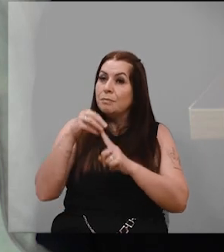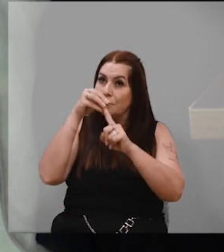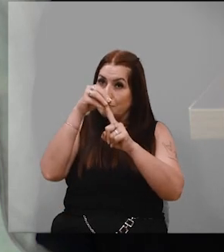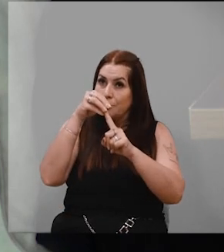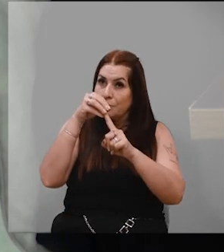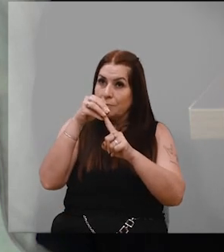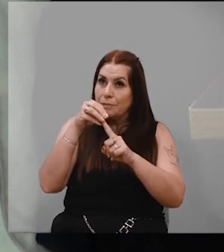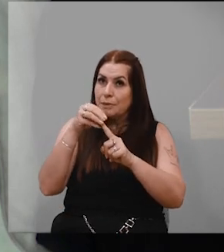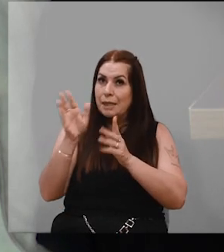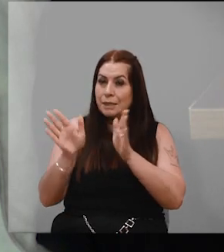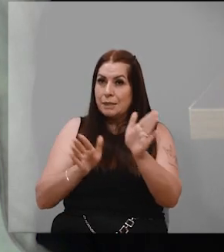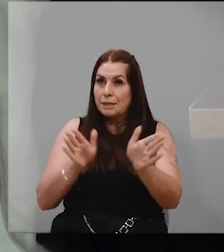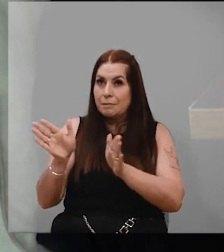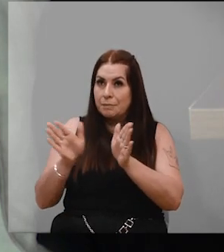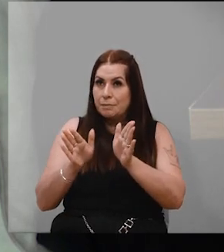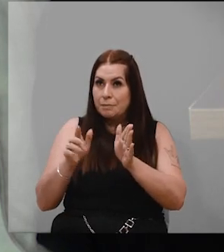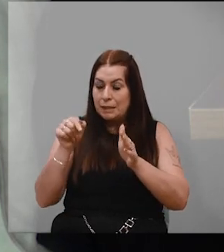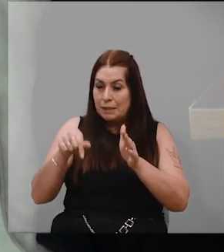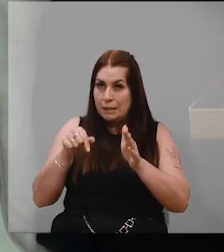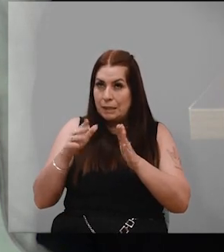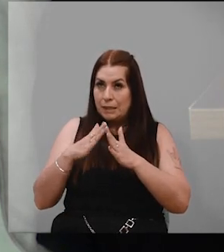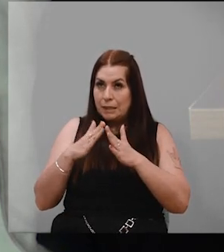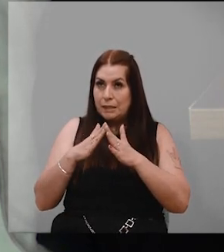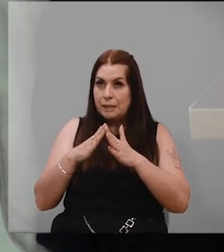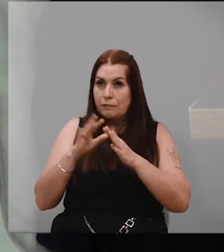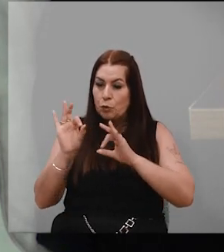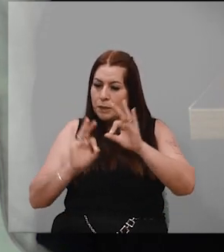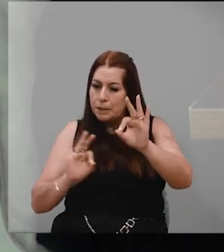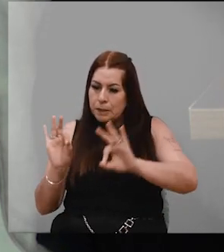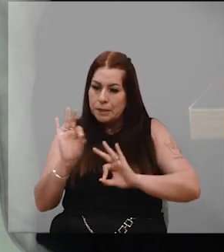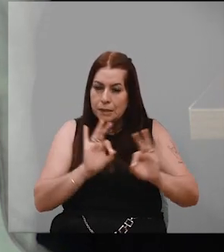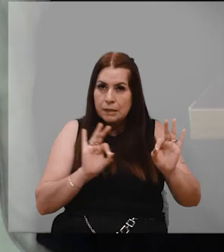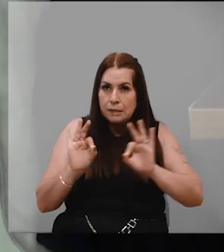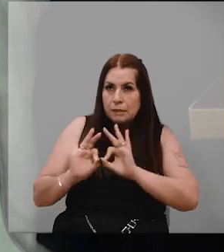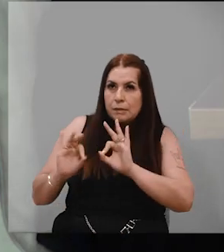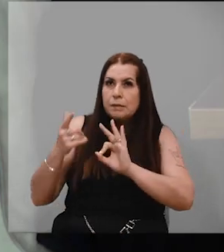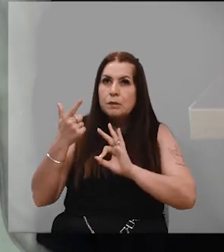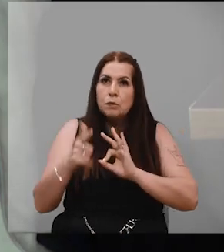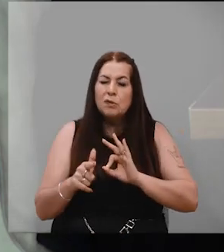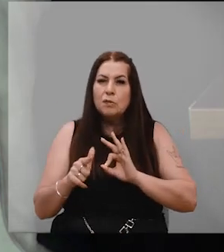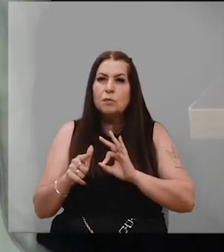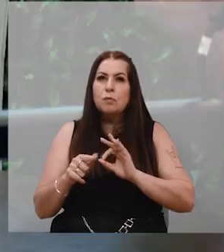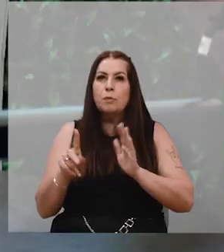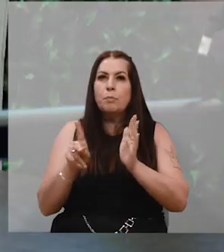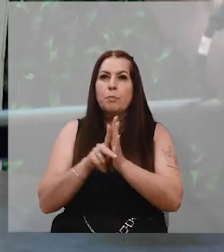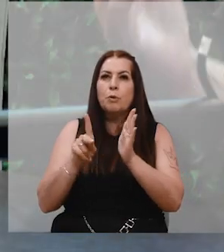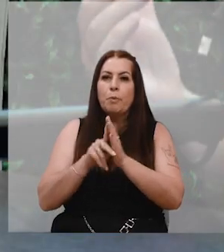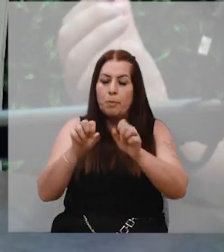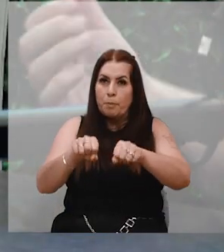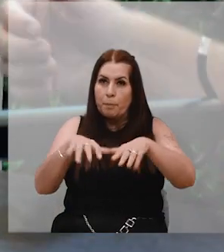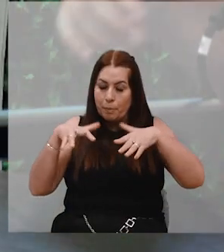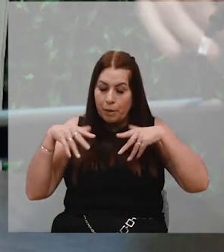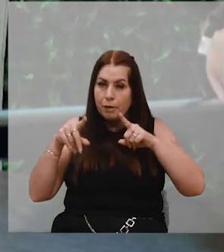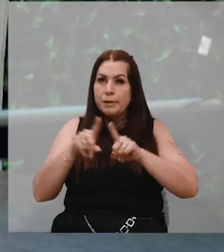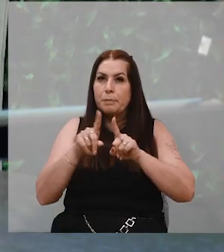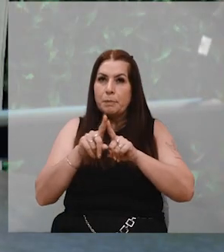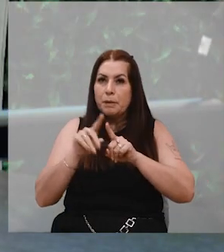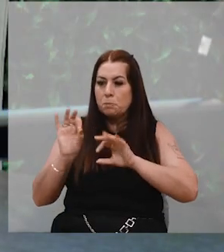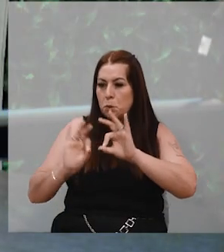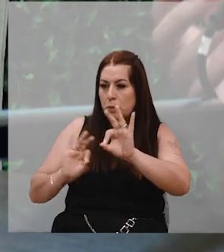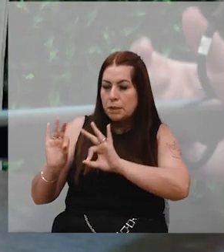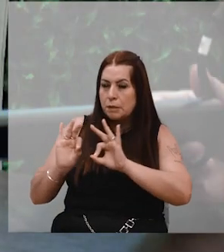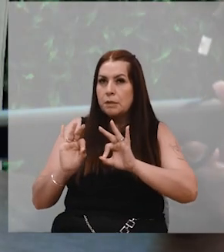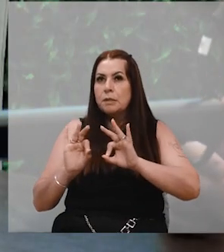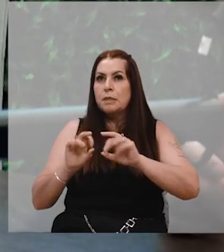quero destacar a questão da acessibilidade da casa, né? Ela foi toda redesenhada, replanejada, o nosso próprio plenário também, né,